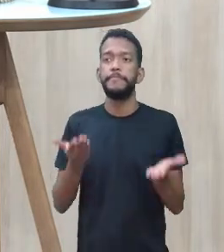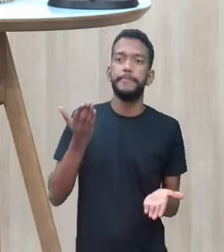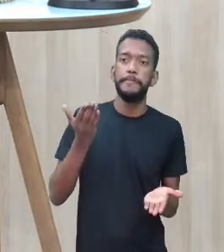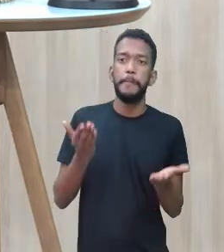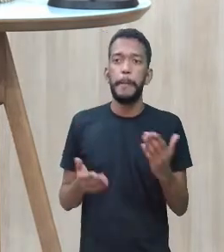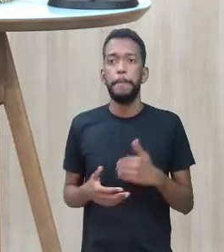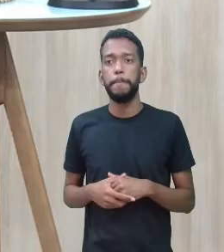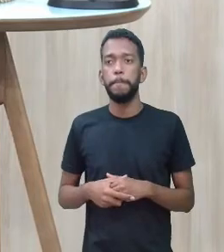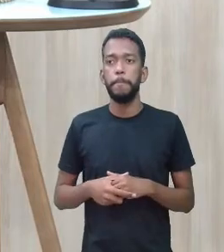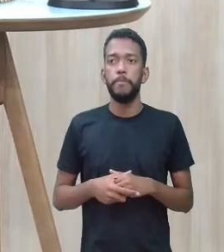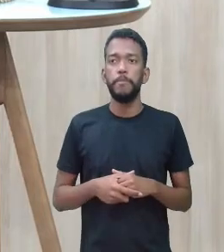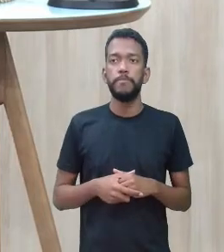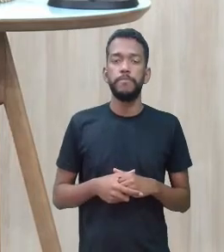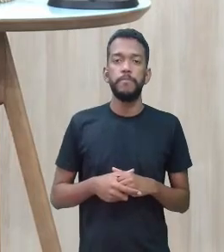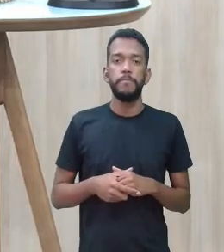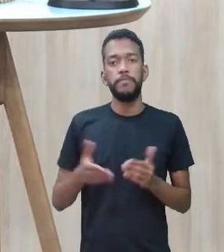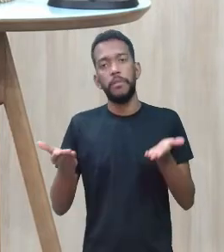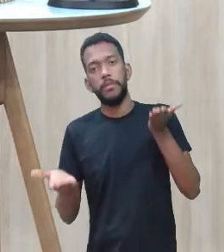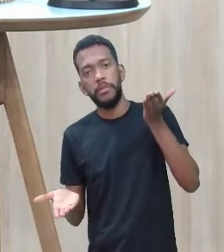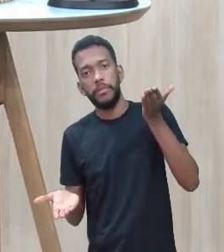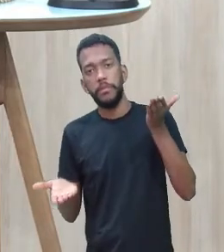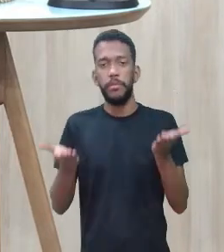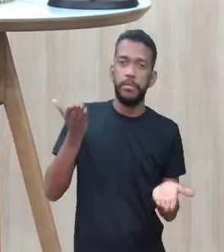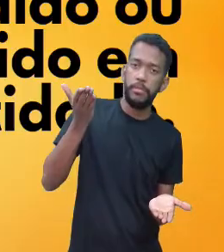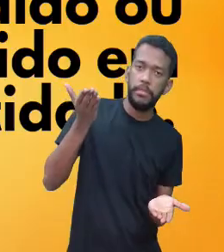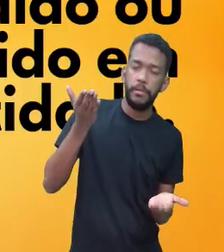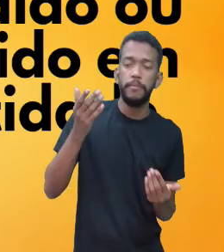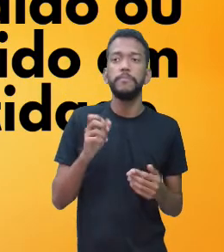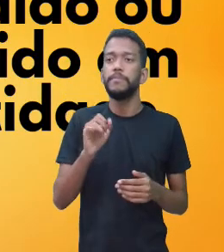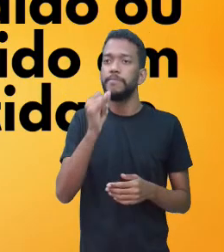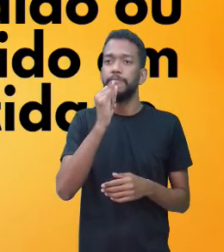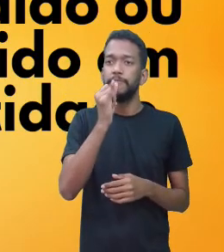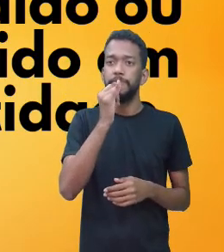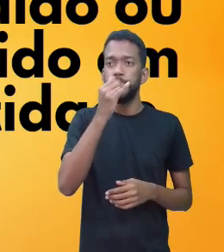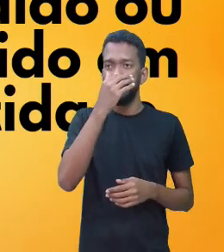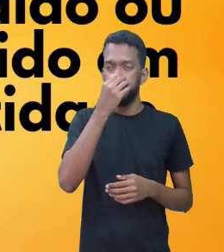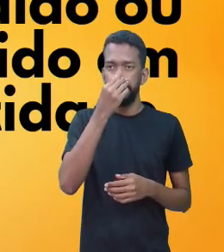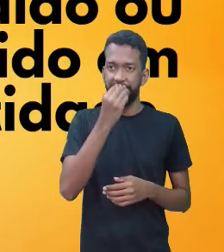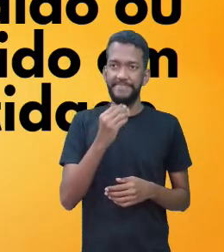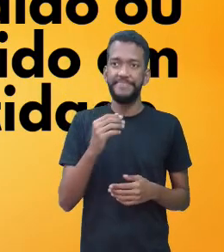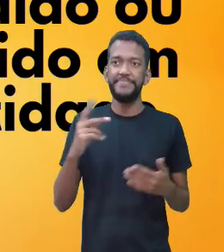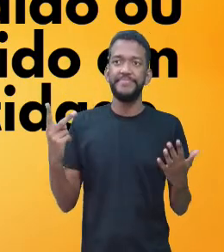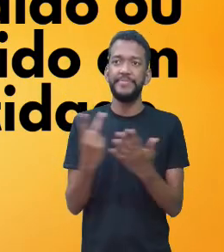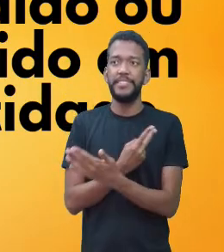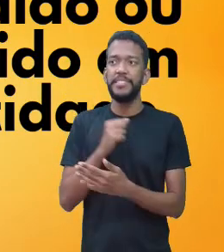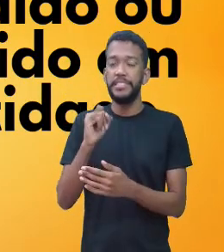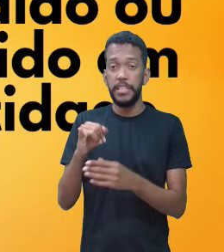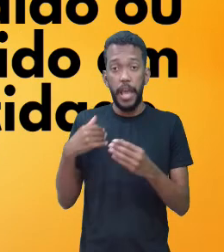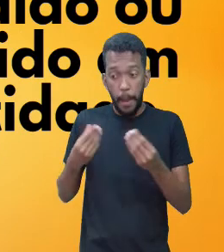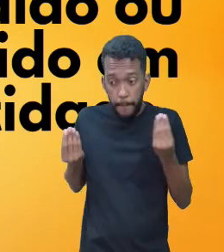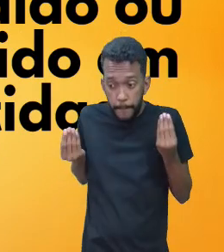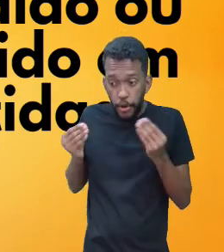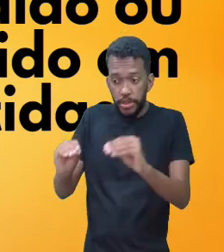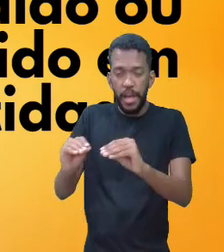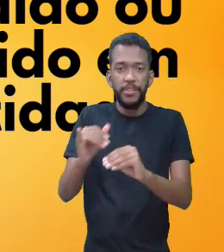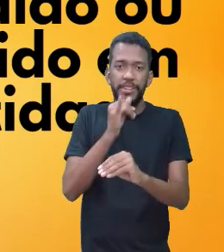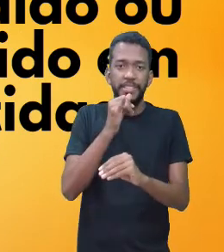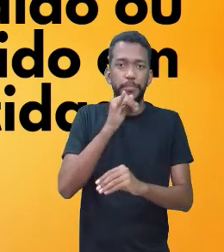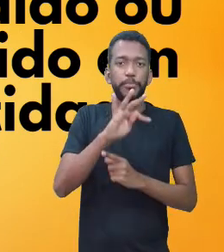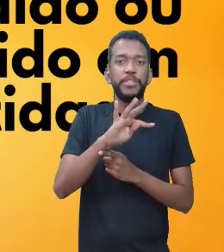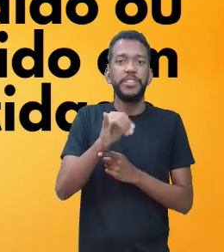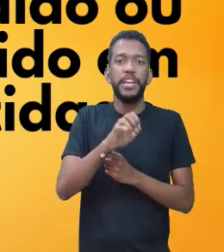Né? O desequilíbrio acontece quando? Quando algum elemento do ecossistema é adicionado, como foi o caso do